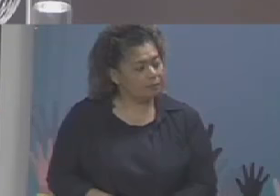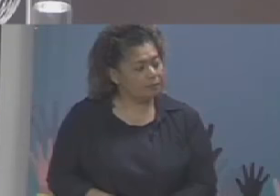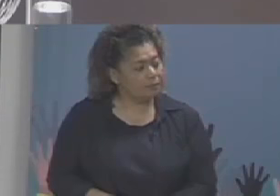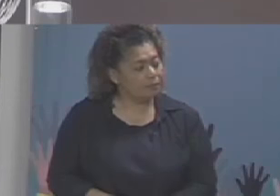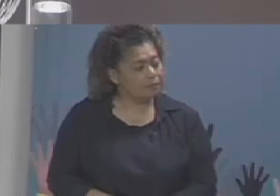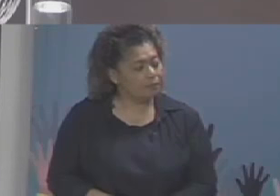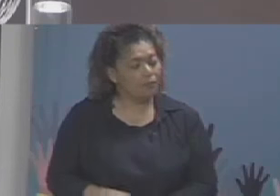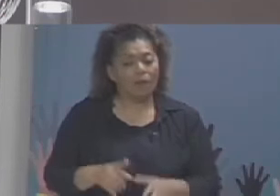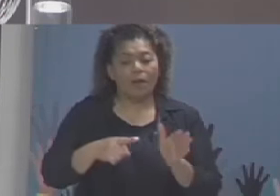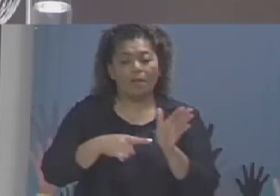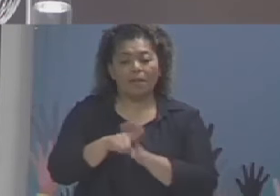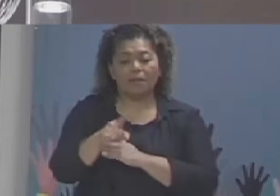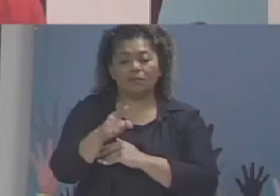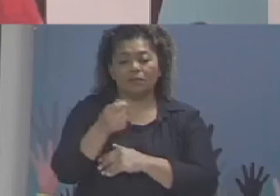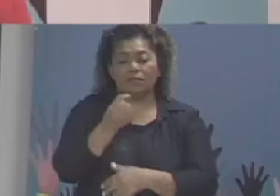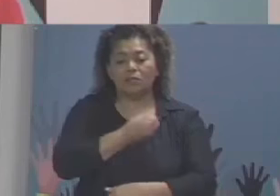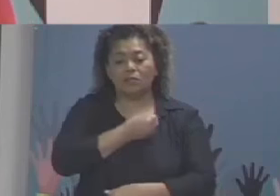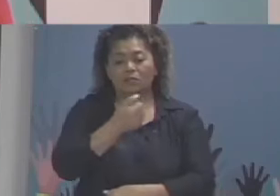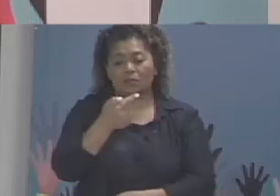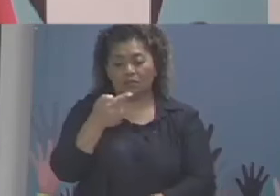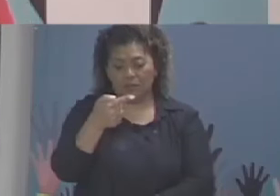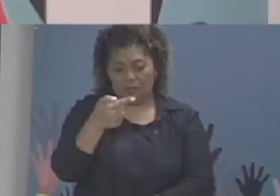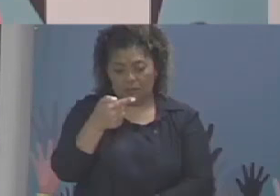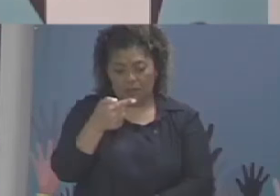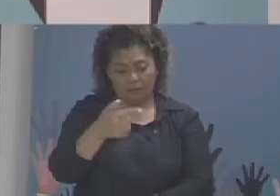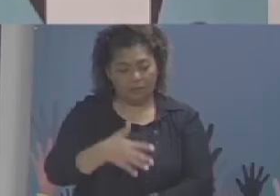Presidente, a pergunta de número 7.